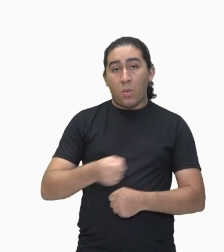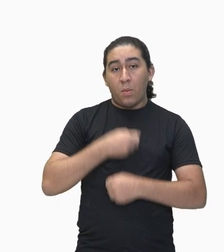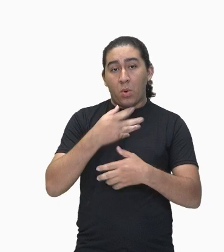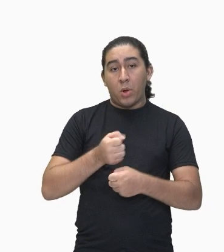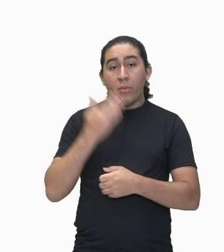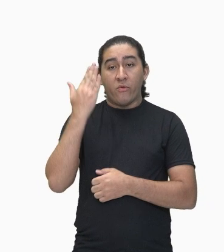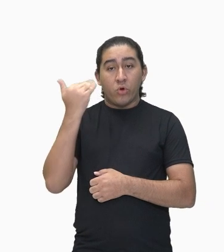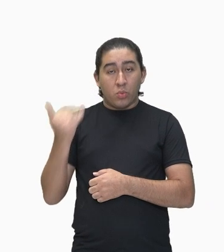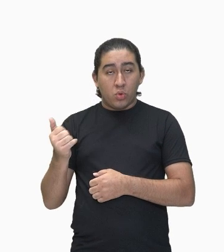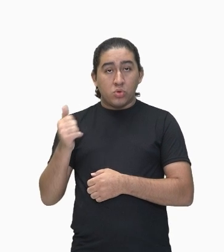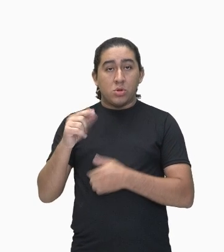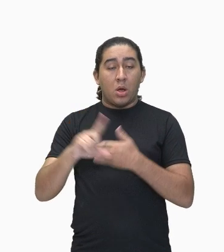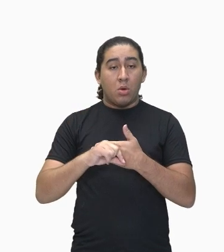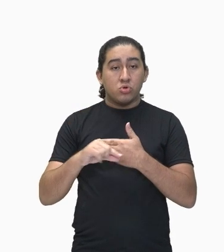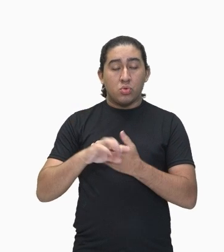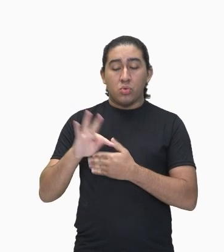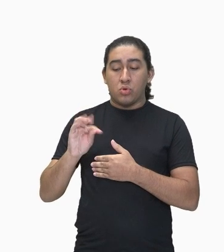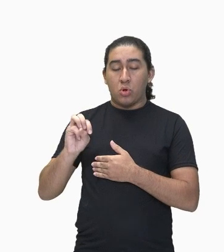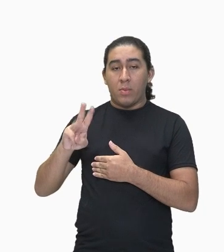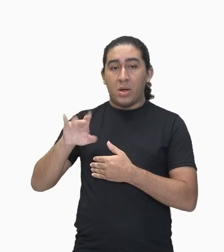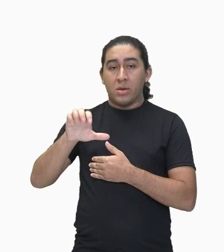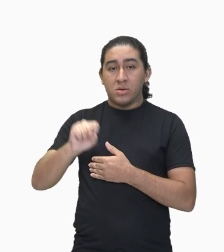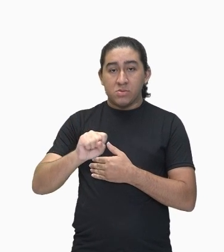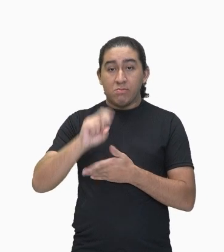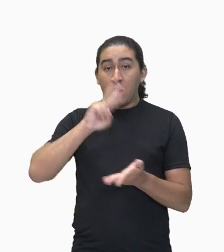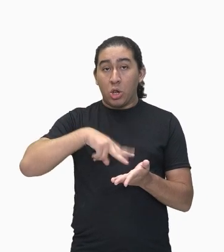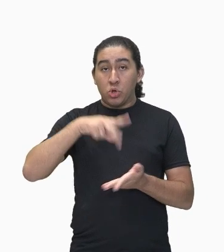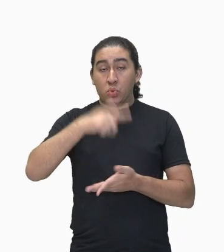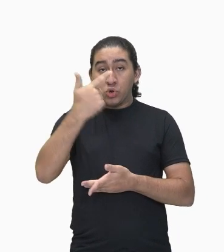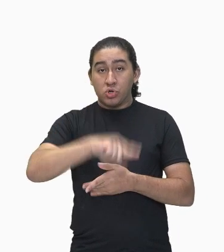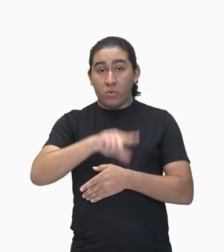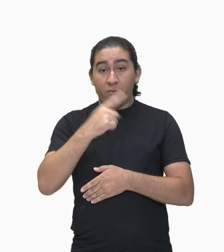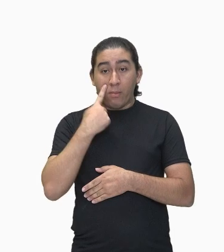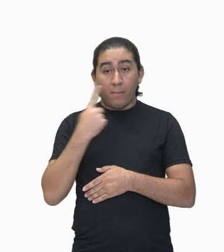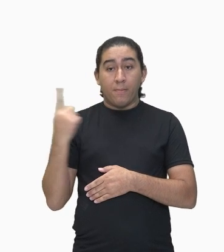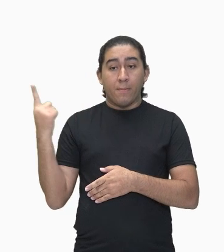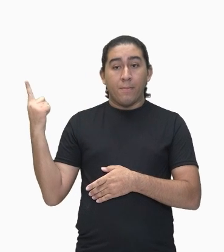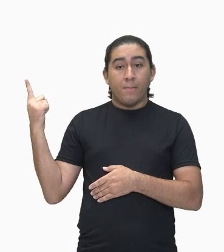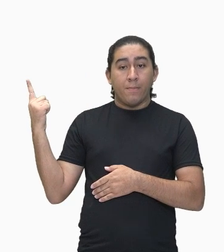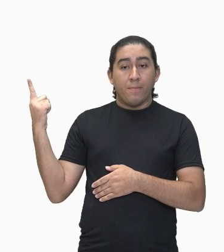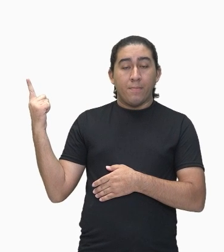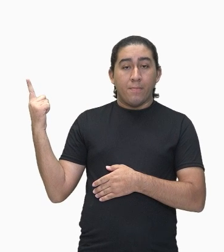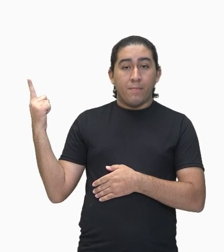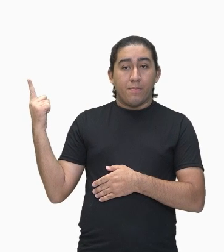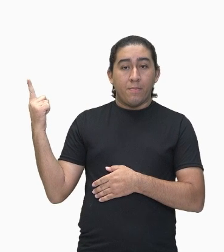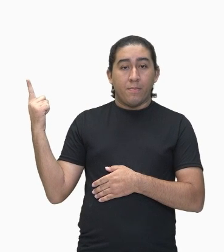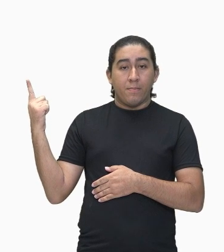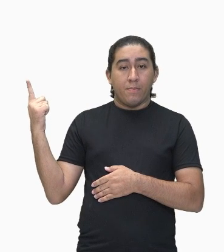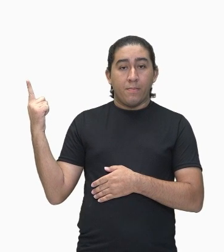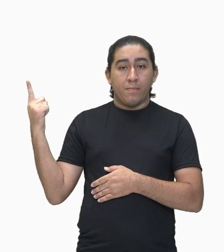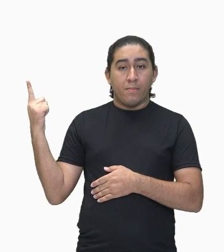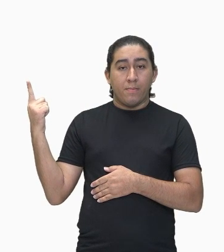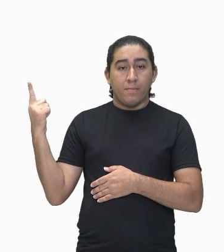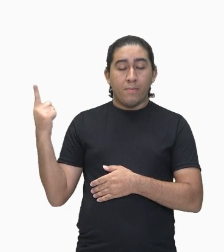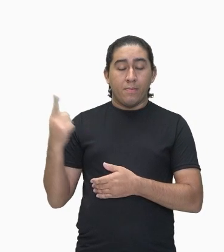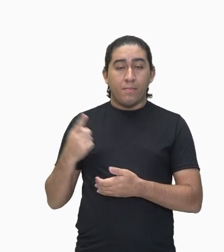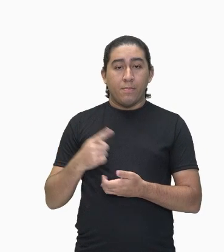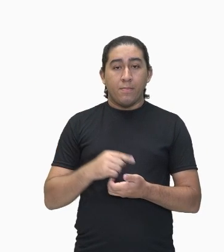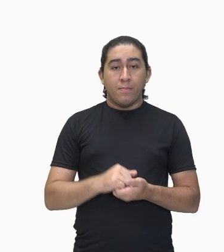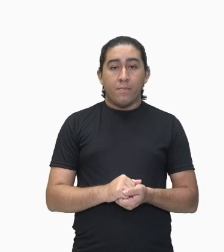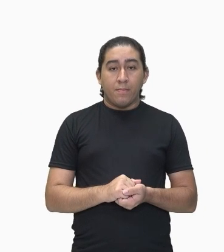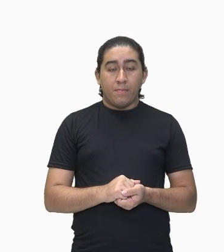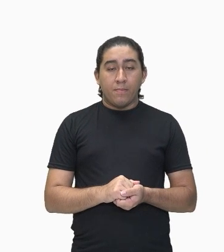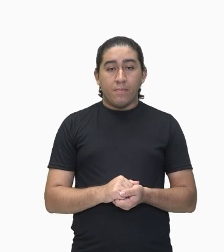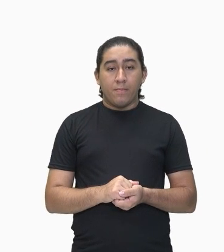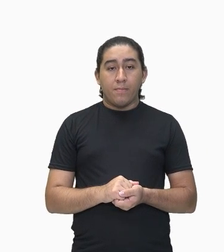Antônio Gonzaga. Eu, Marília, não sou algum vaqueiro que viva de guardar alheio gado, de tosco trato